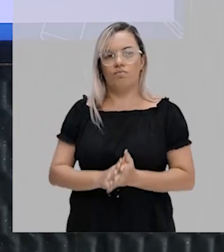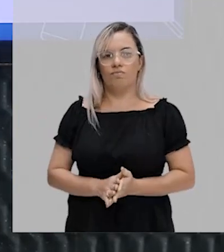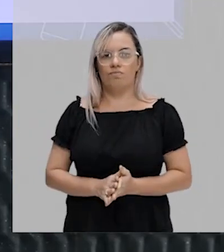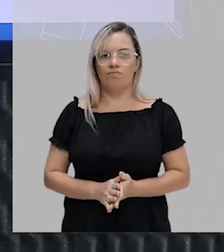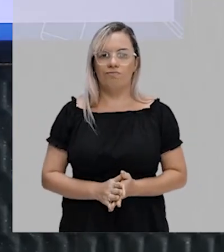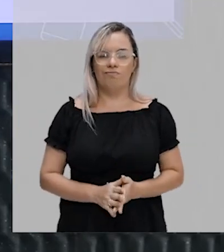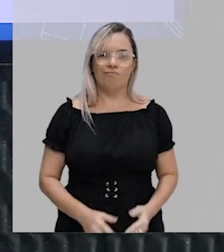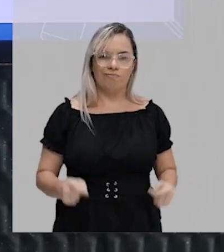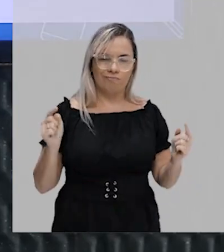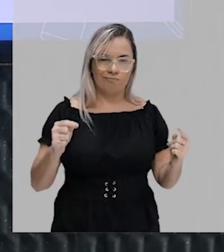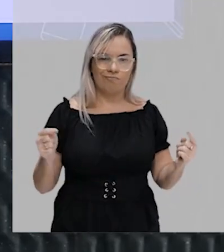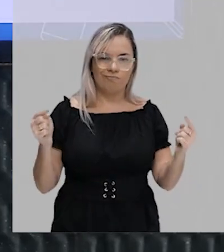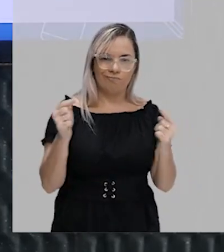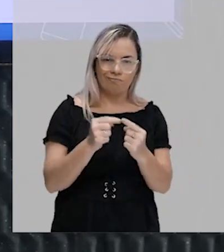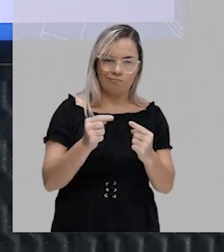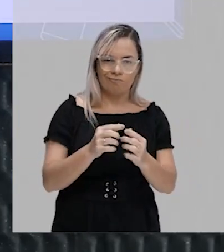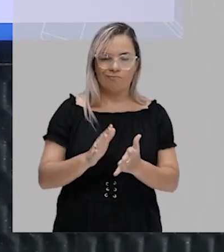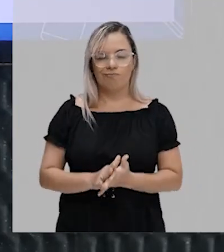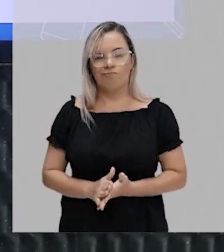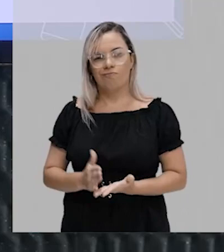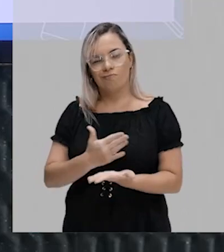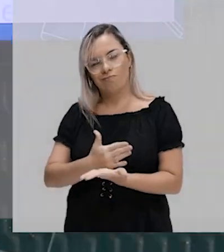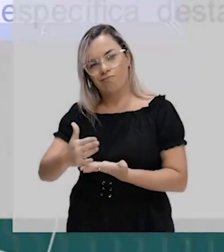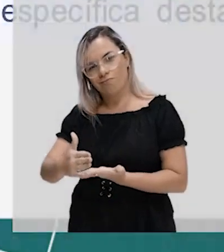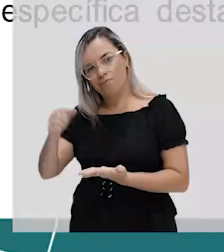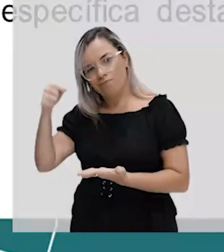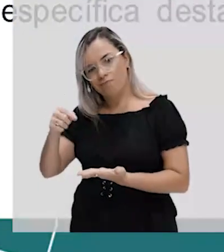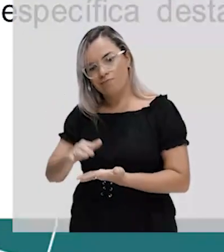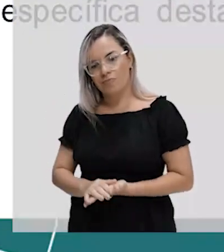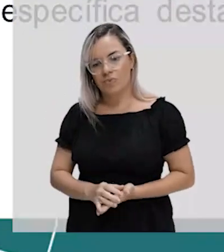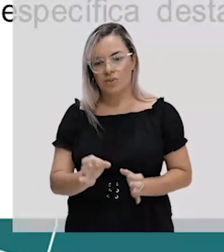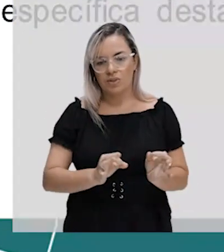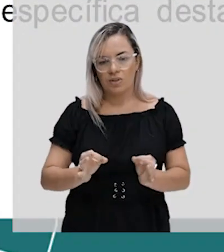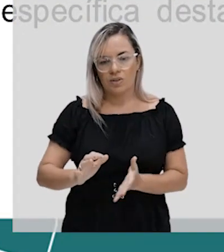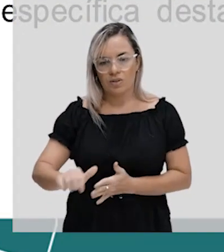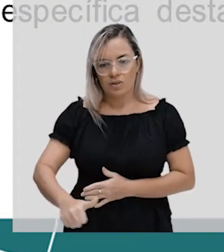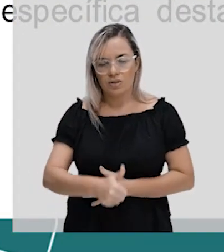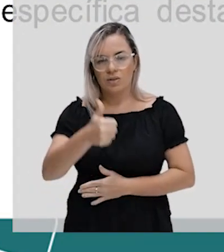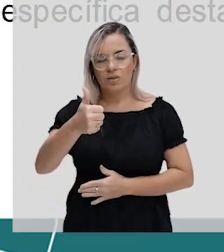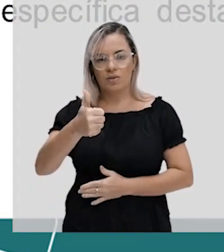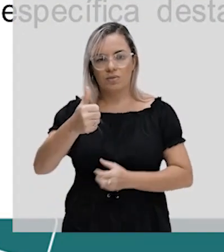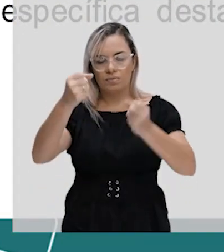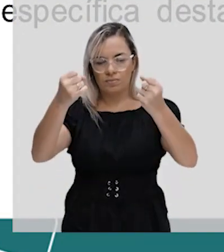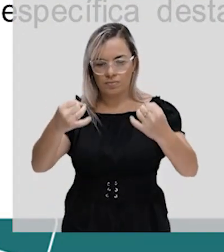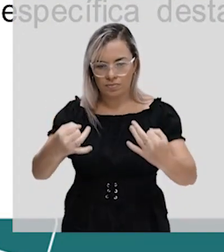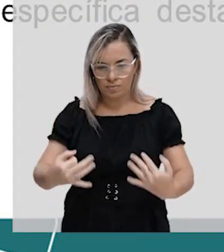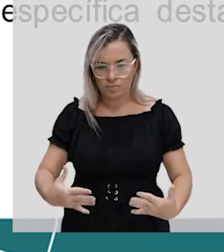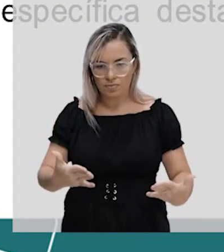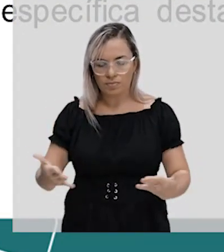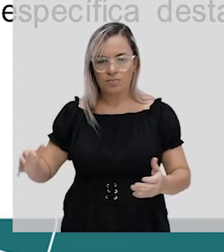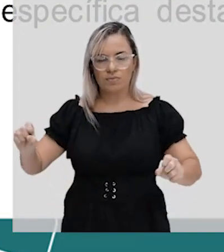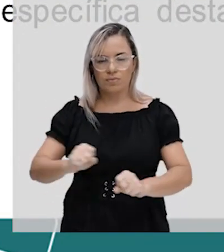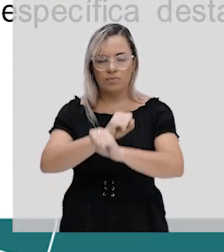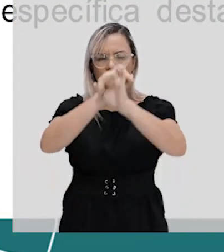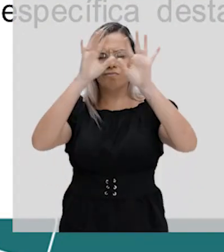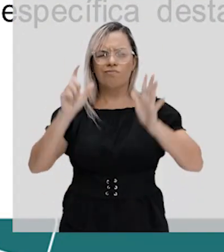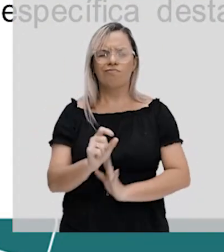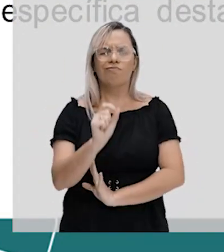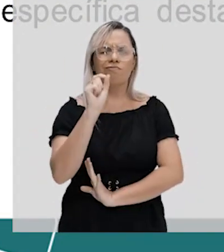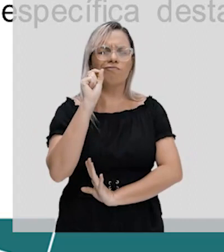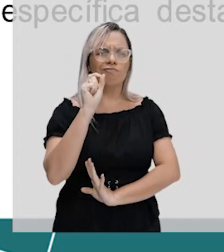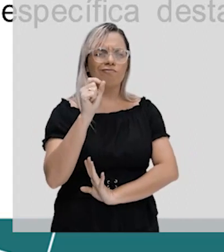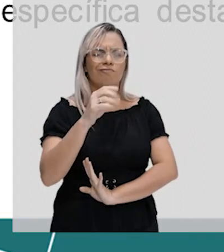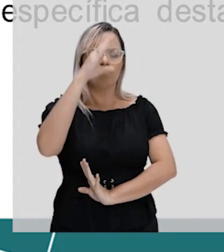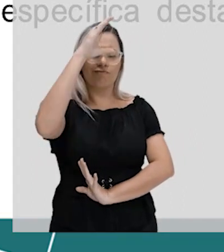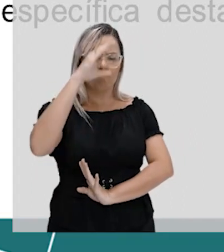Combinado? Então a gente começa a primeira parte desse conteúdo sobre Durkheim, esclarecendo, afinal de contas, quem foi esse